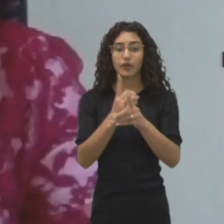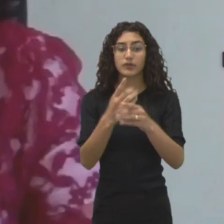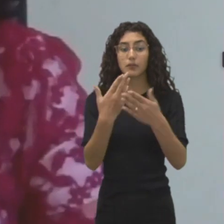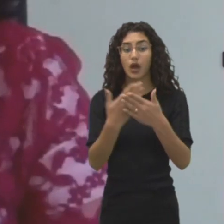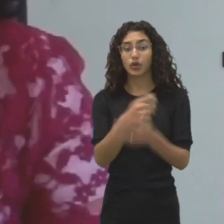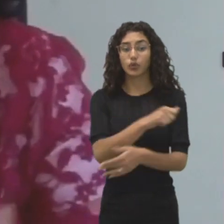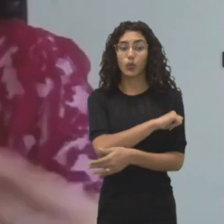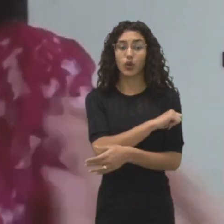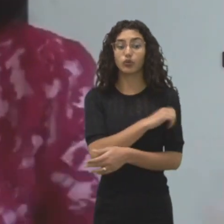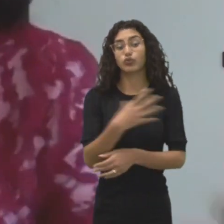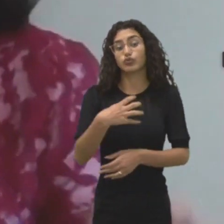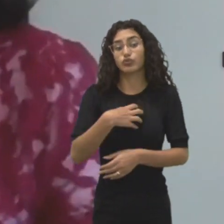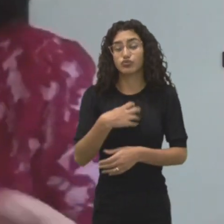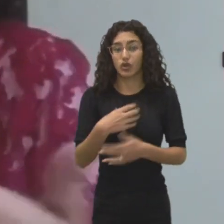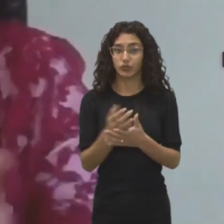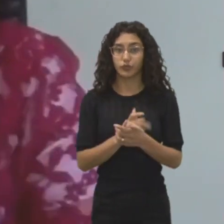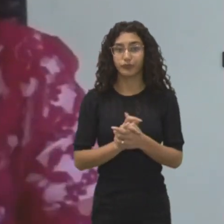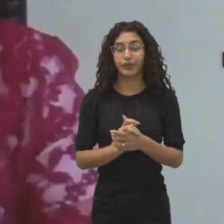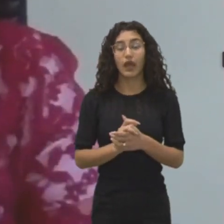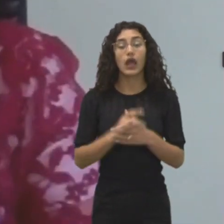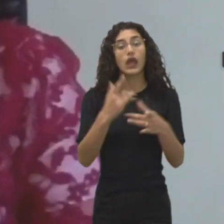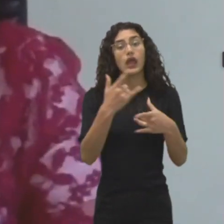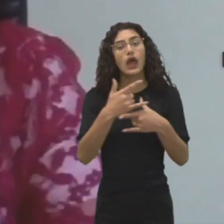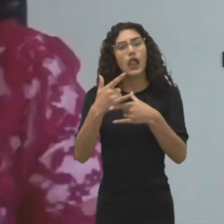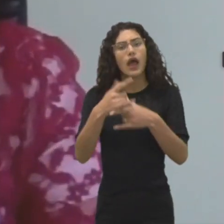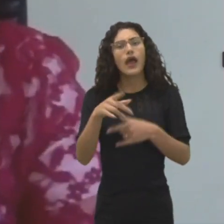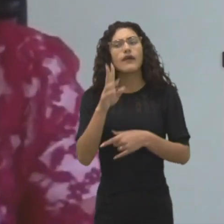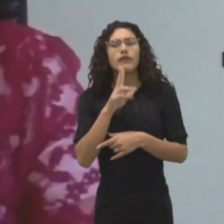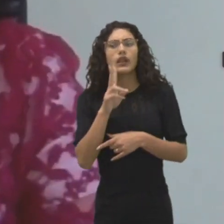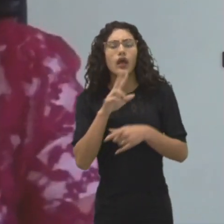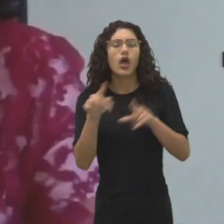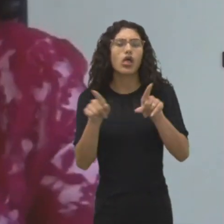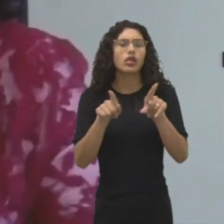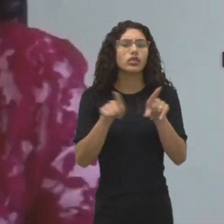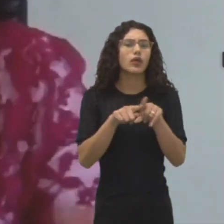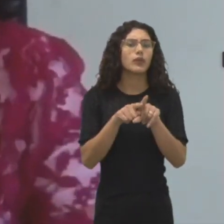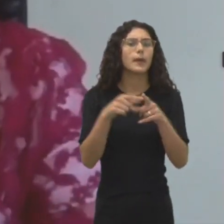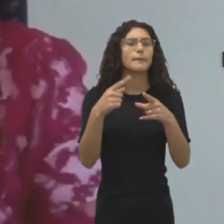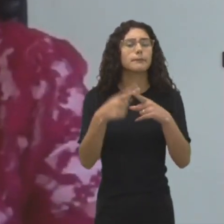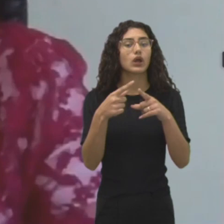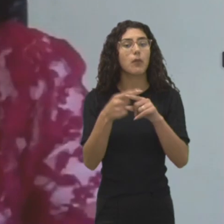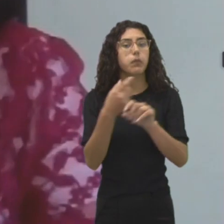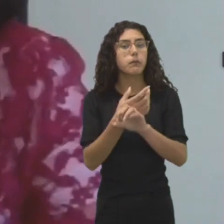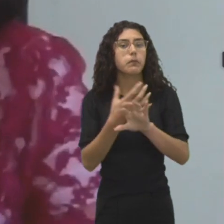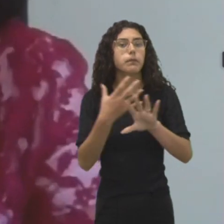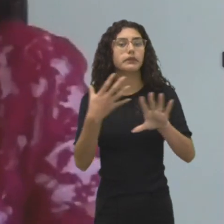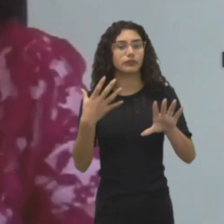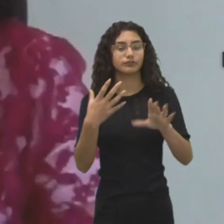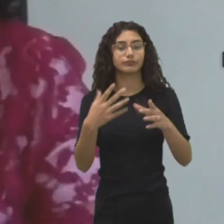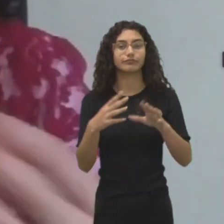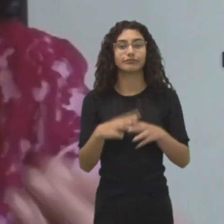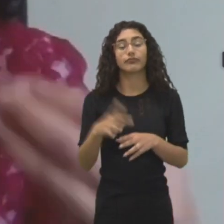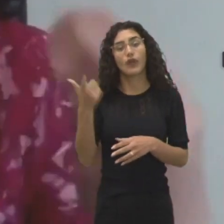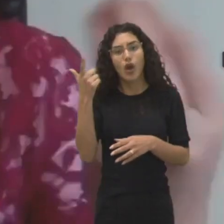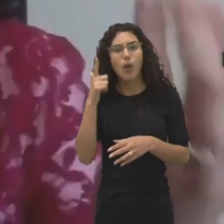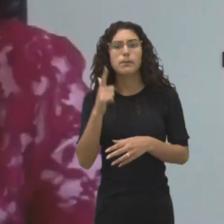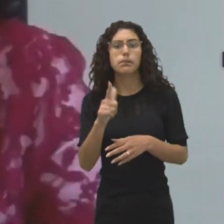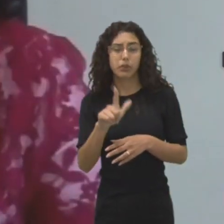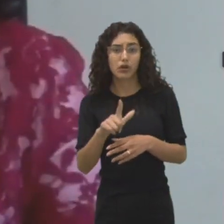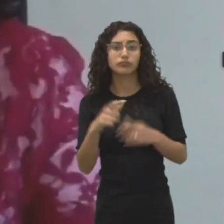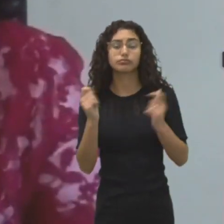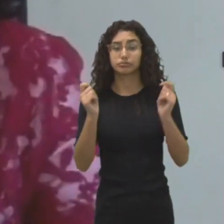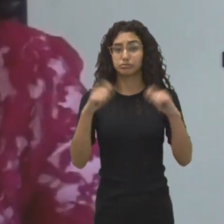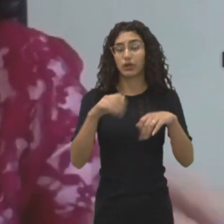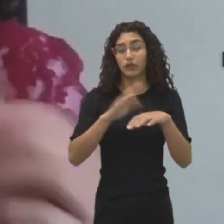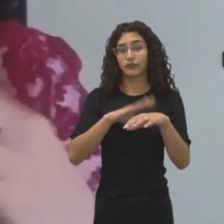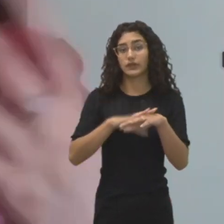de alguma forma. E a live, ela é bacana pela também a sua propagação, porque ela é possível, né, a live é